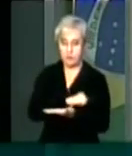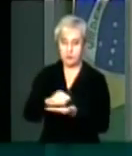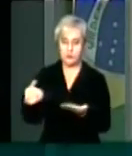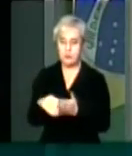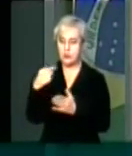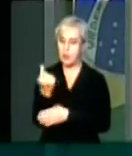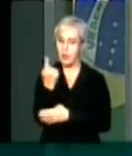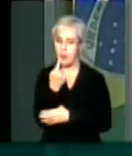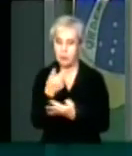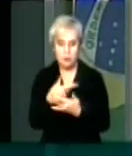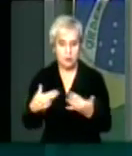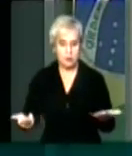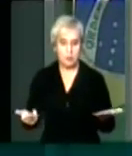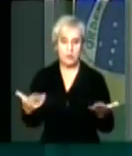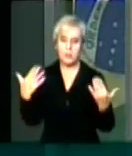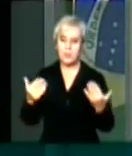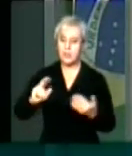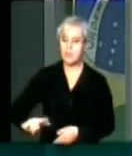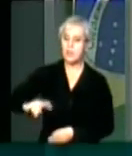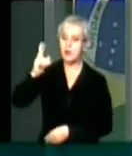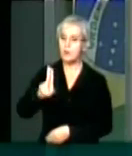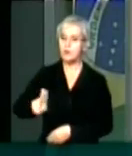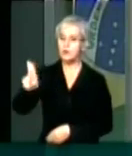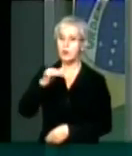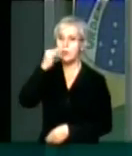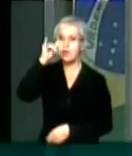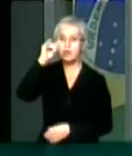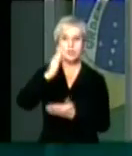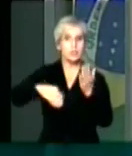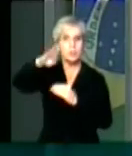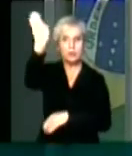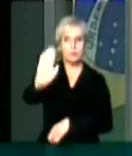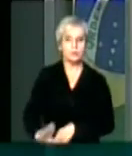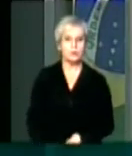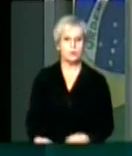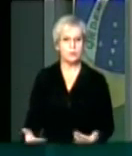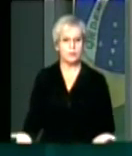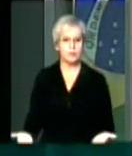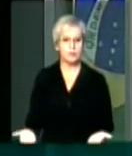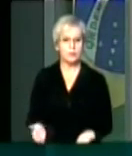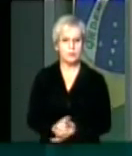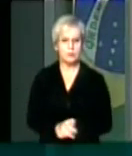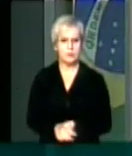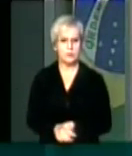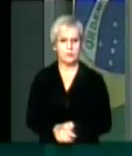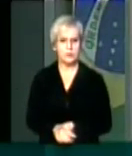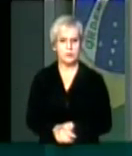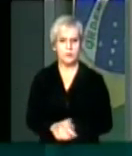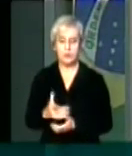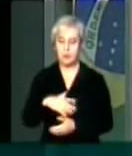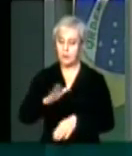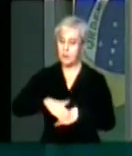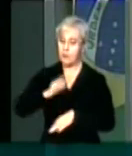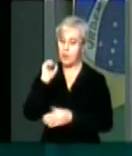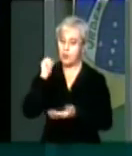um liquidificador, e aumentou o consumo de energia em todo o Brasil. Queda, aumento de